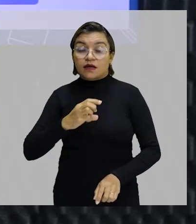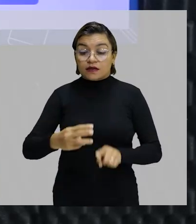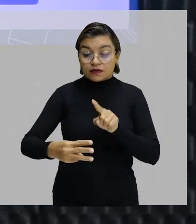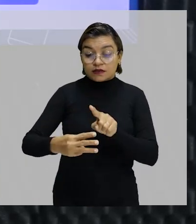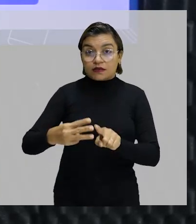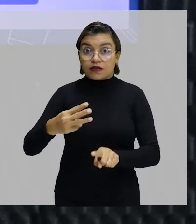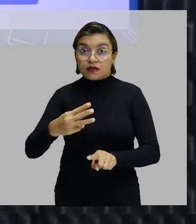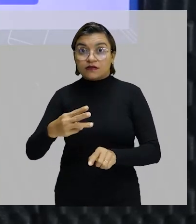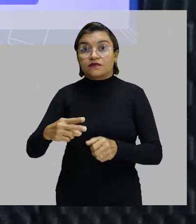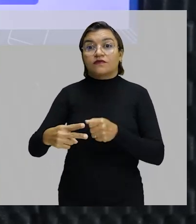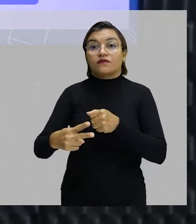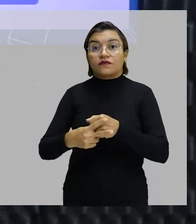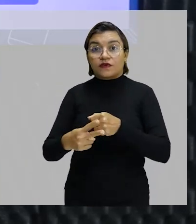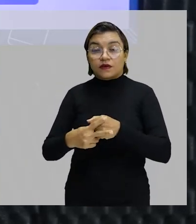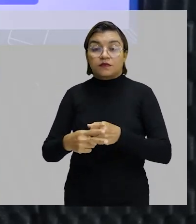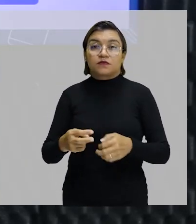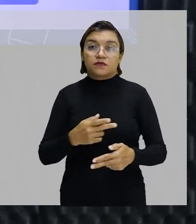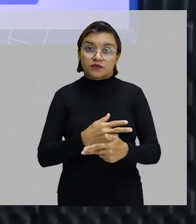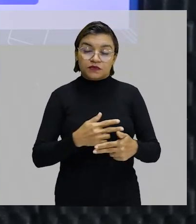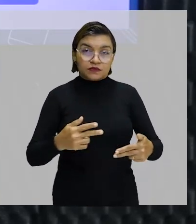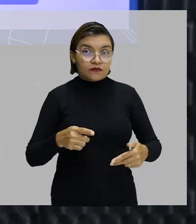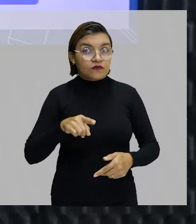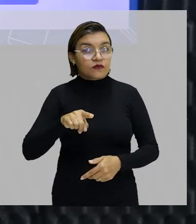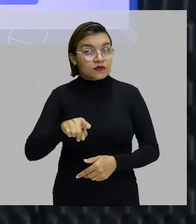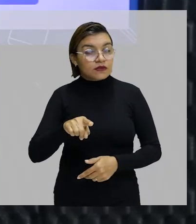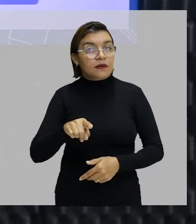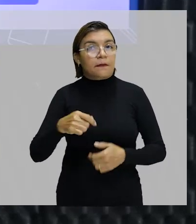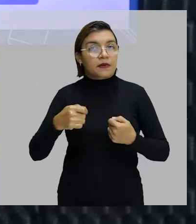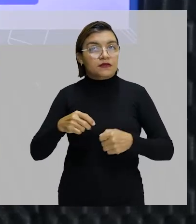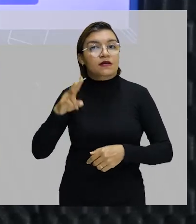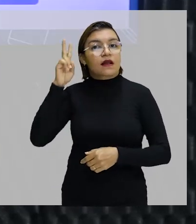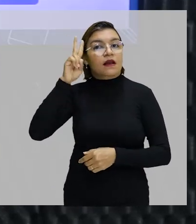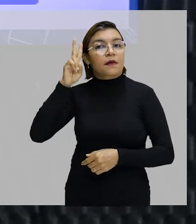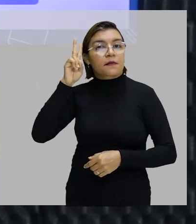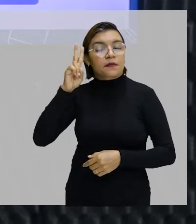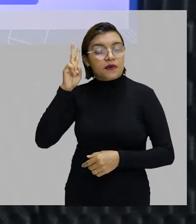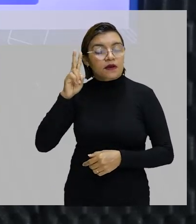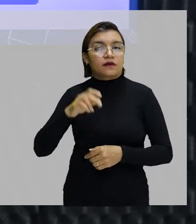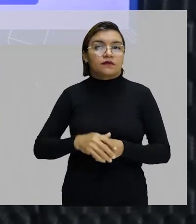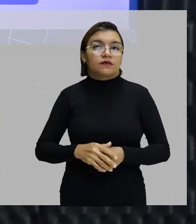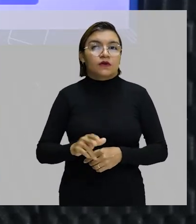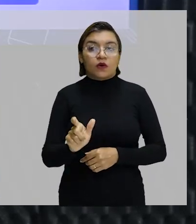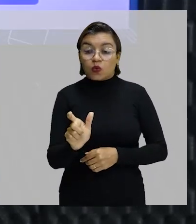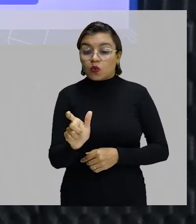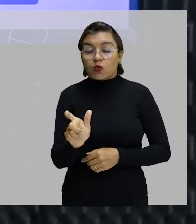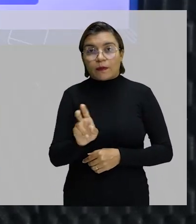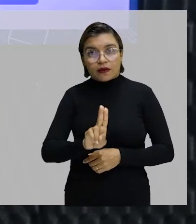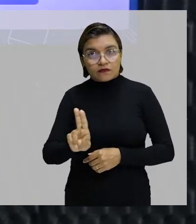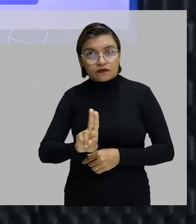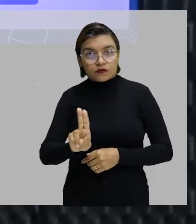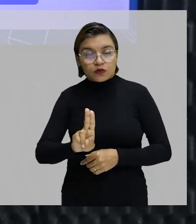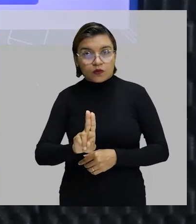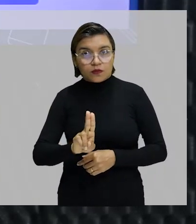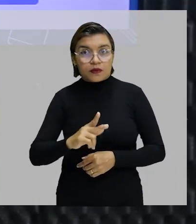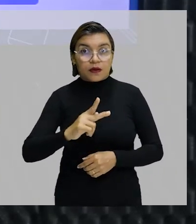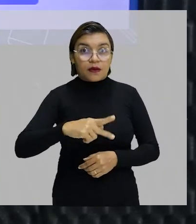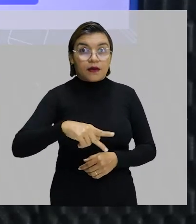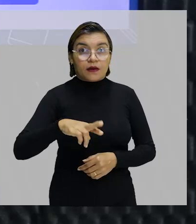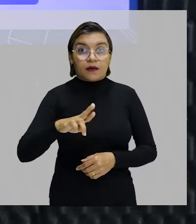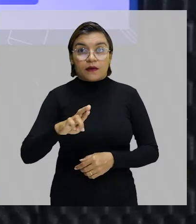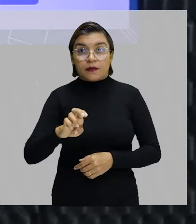3 verbos. Então, uma forma de te ajudar a lembrar disso é você analisar o próprio nome. Presente,